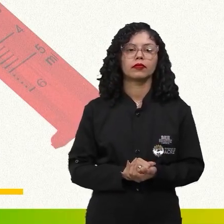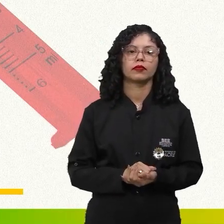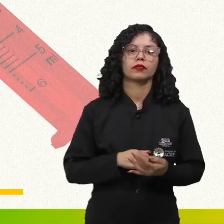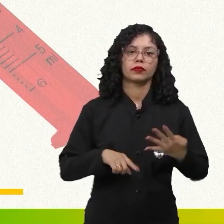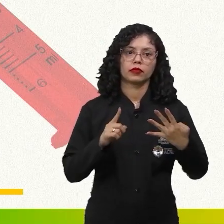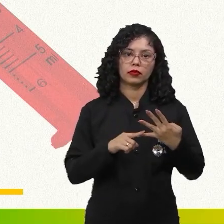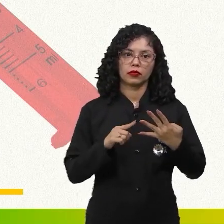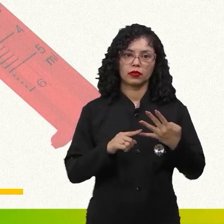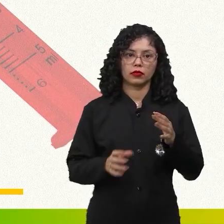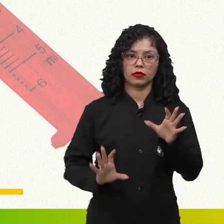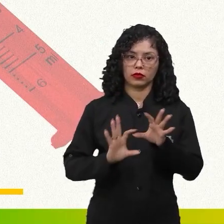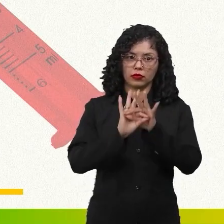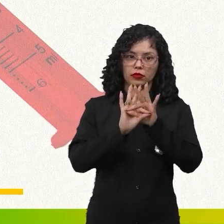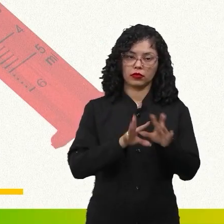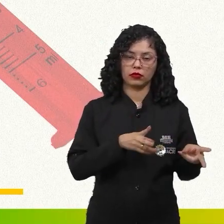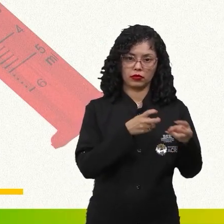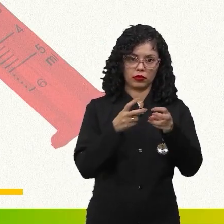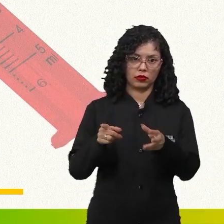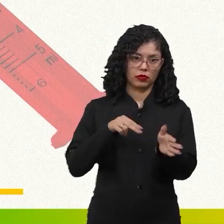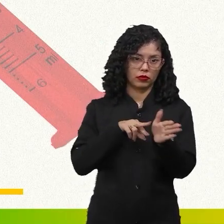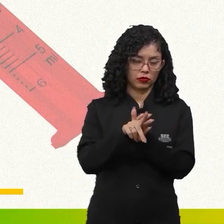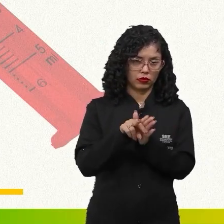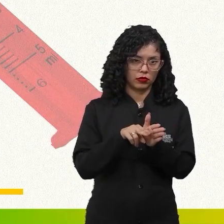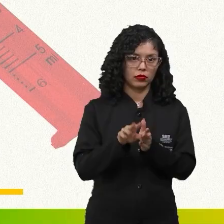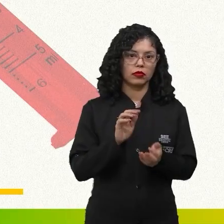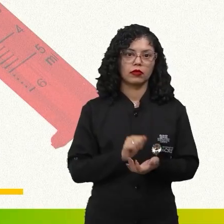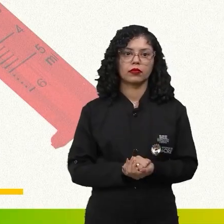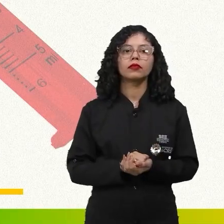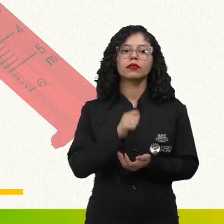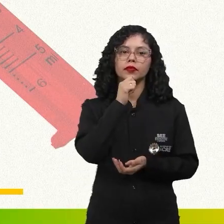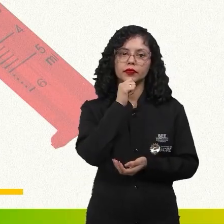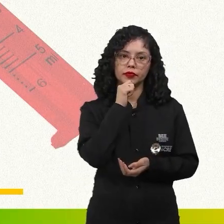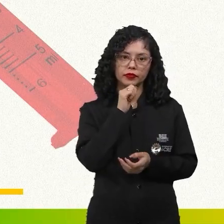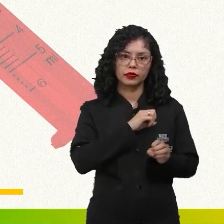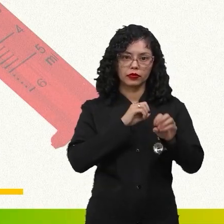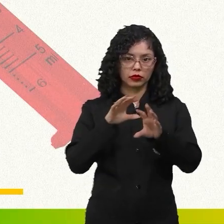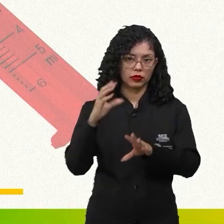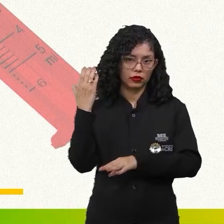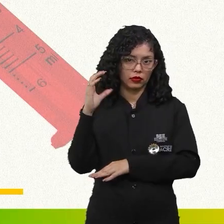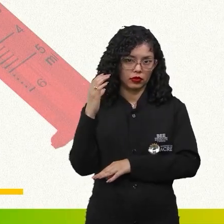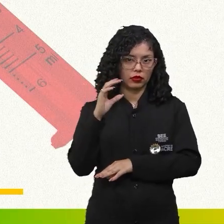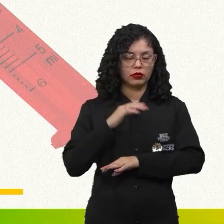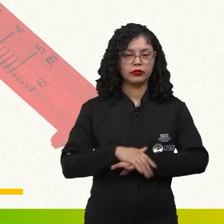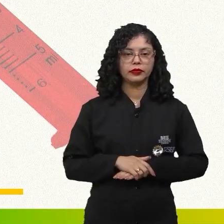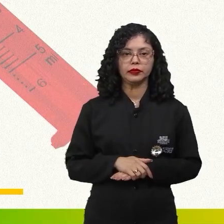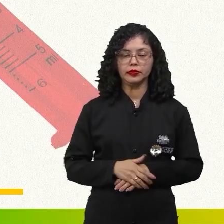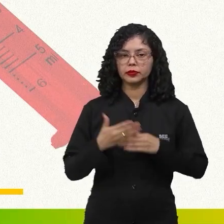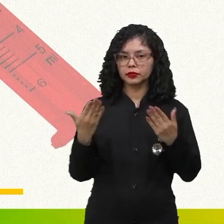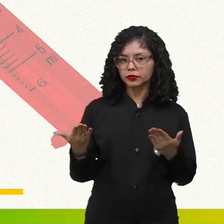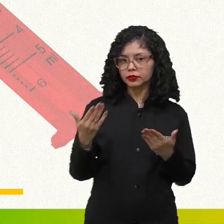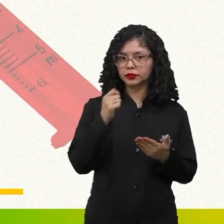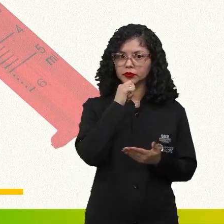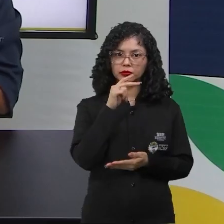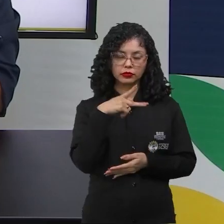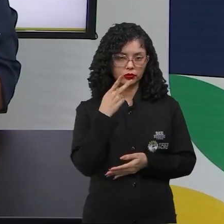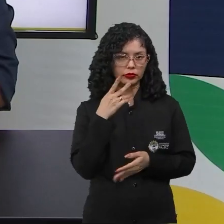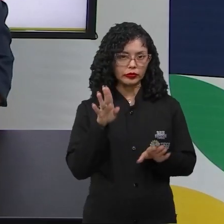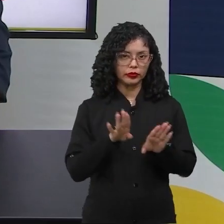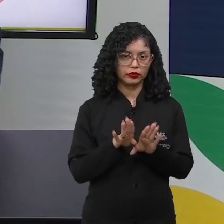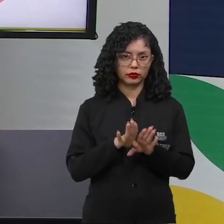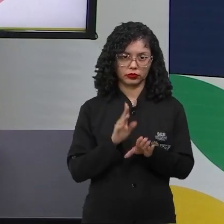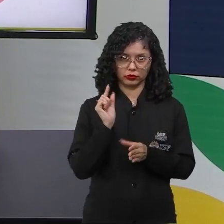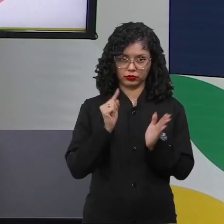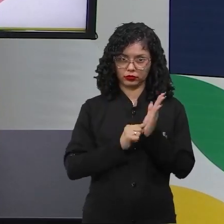informacionais, temos raízes ligadas à percepção biológica e temos raízes educacionais e científicas. Vamos estar falando